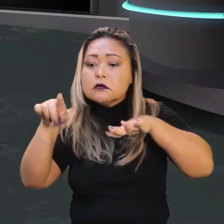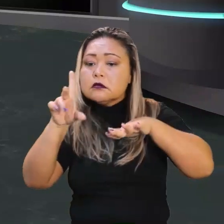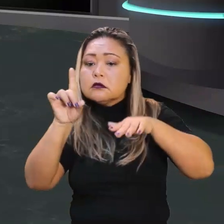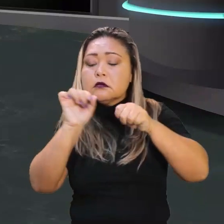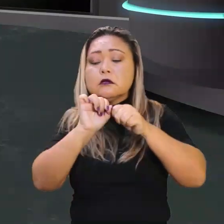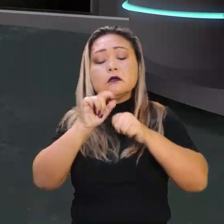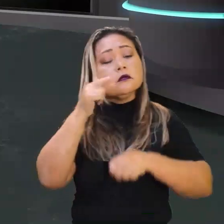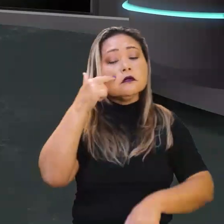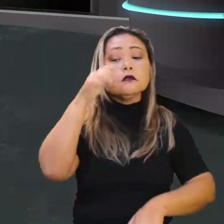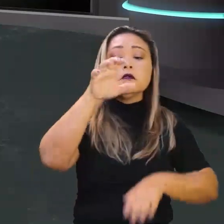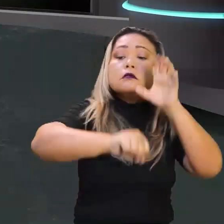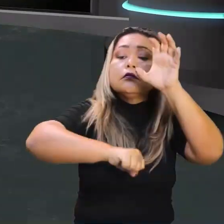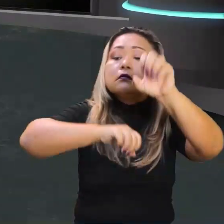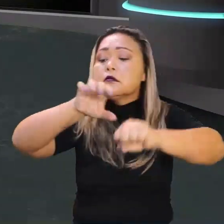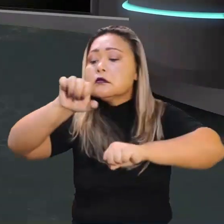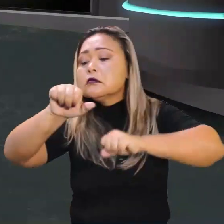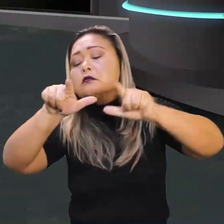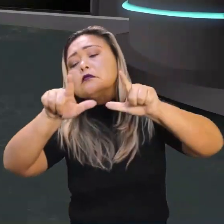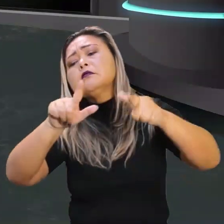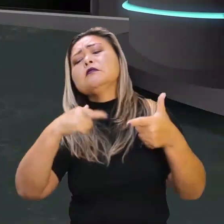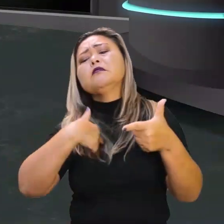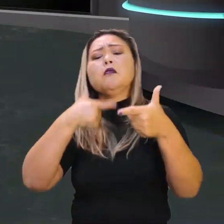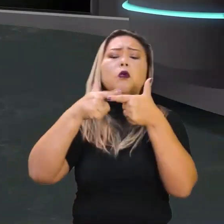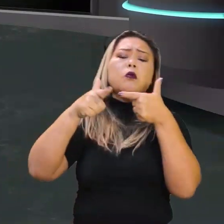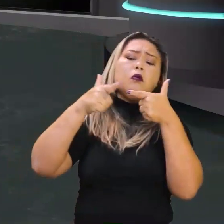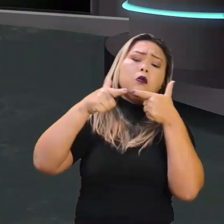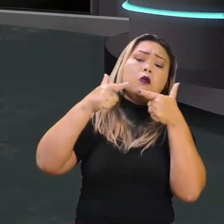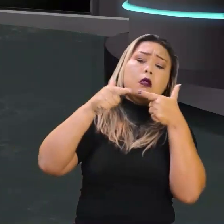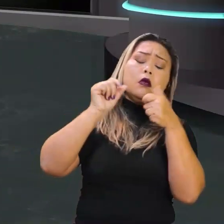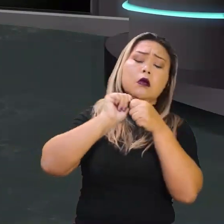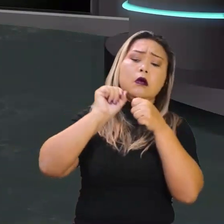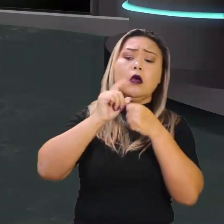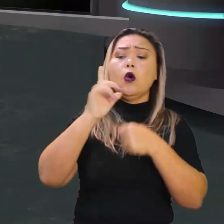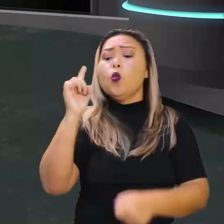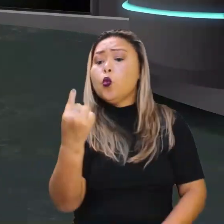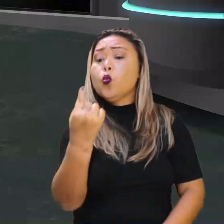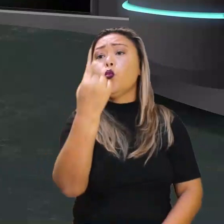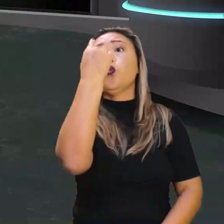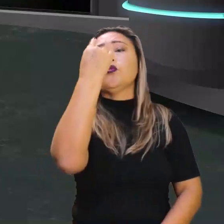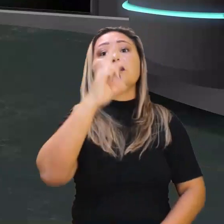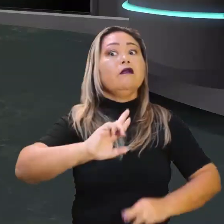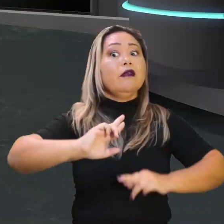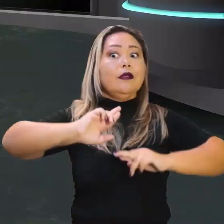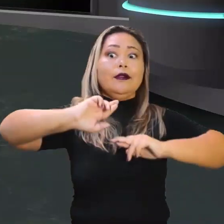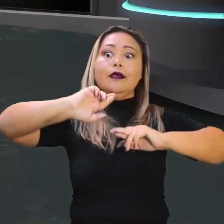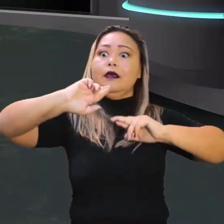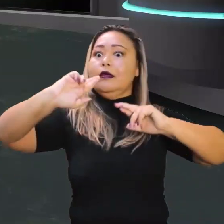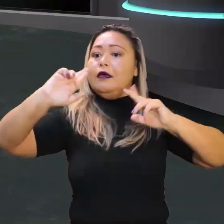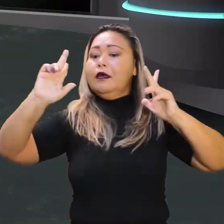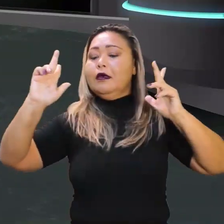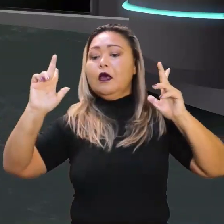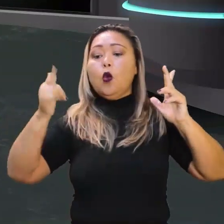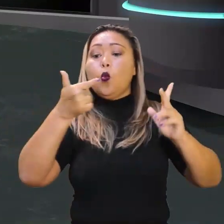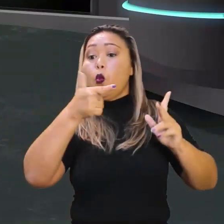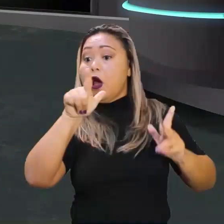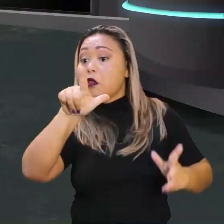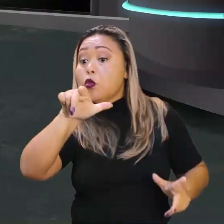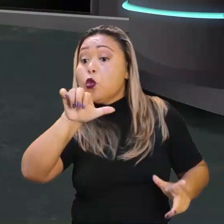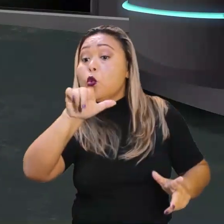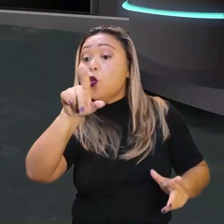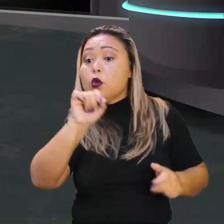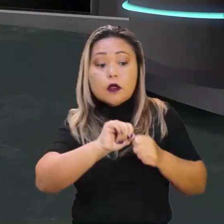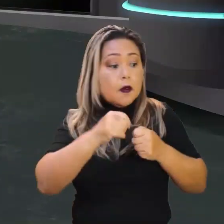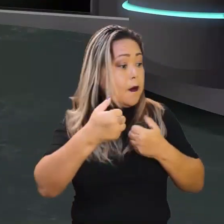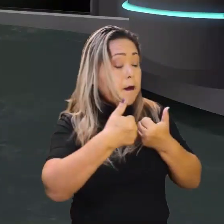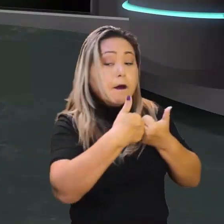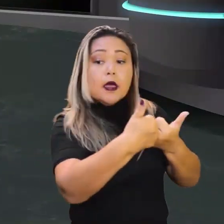no lixo, né, juntando, catando, passando dificuldade. E somente um dia, tudo diferente, né, não tinha nem lixo por perto,